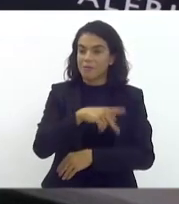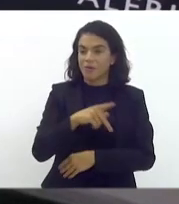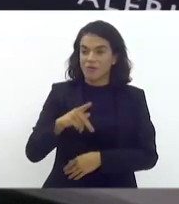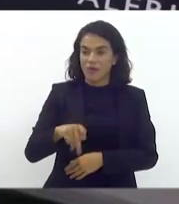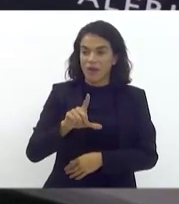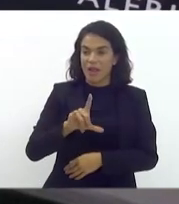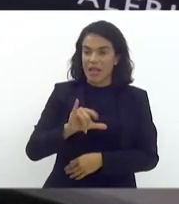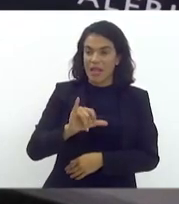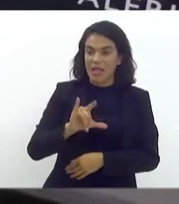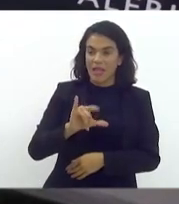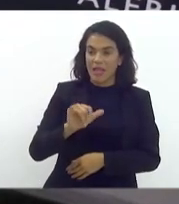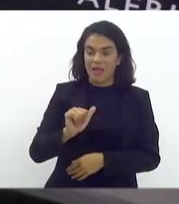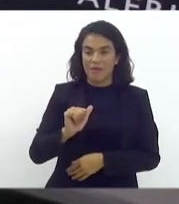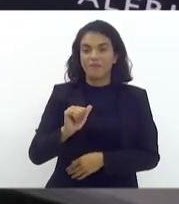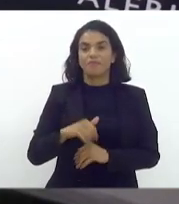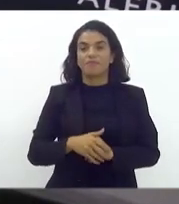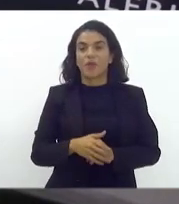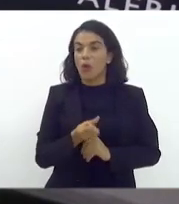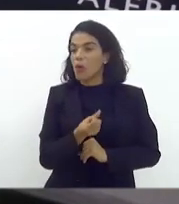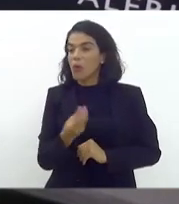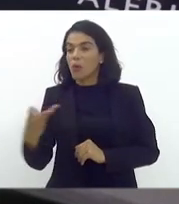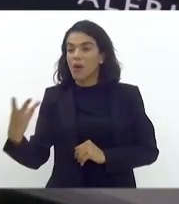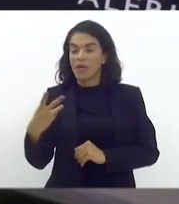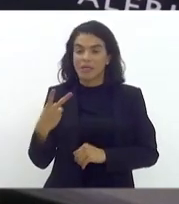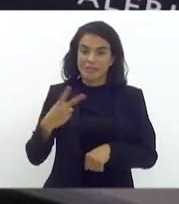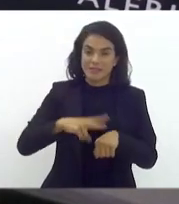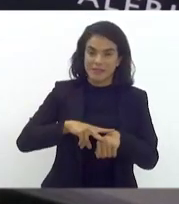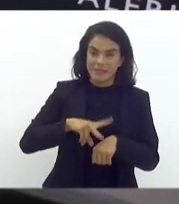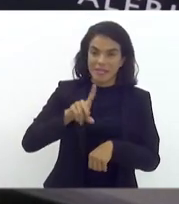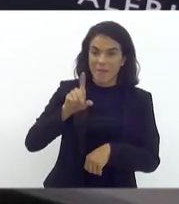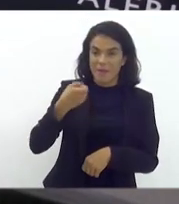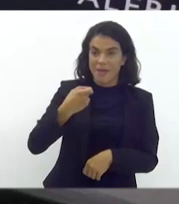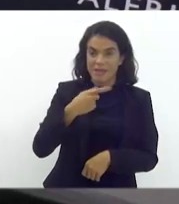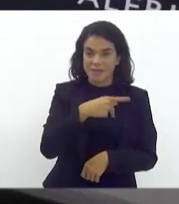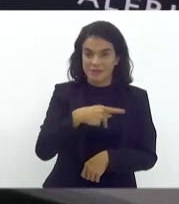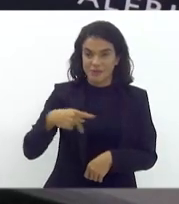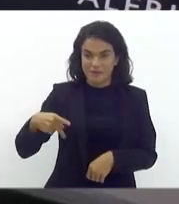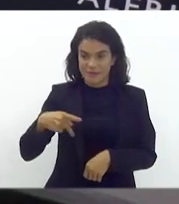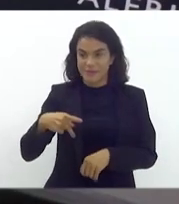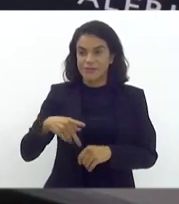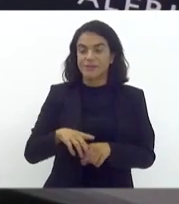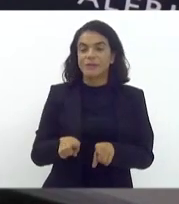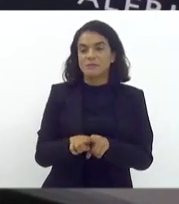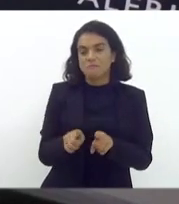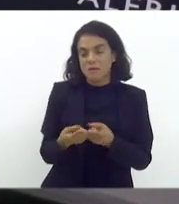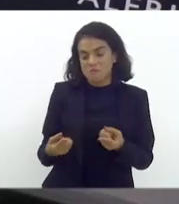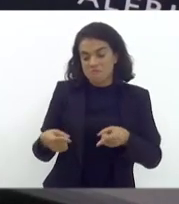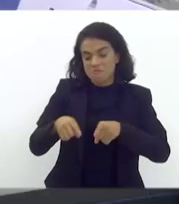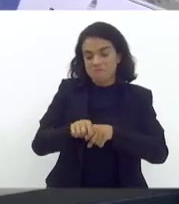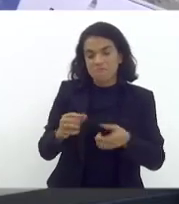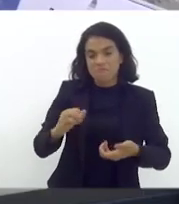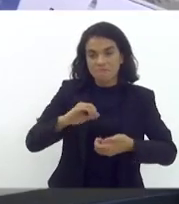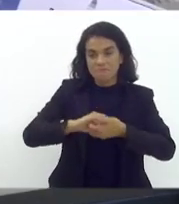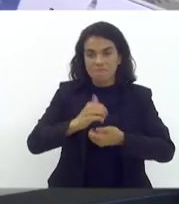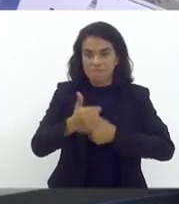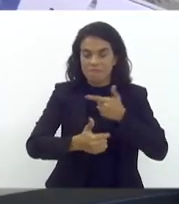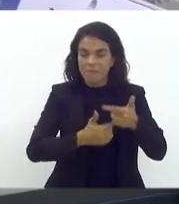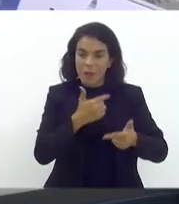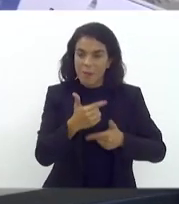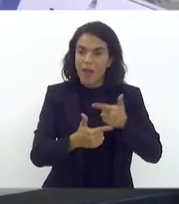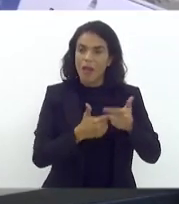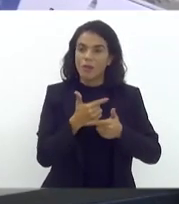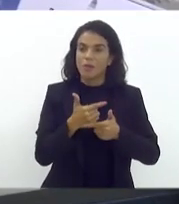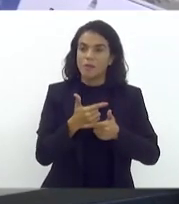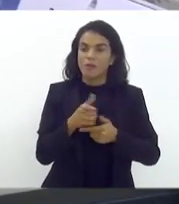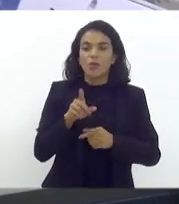já perdi a conta de quantas vezes ela foi minha professora somos parceiros é tudo que